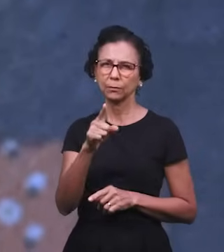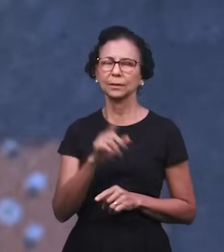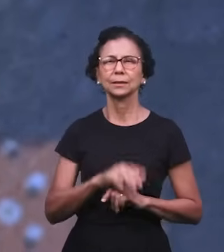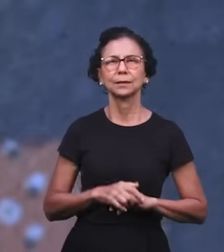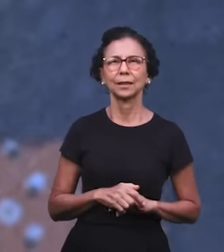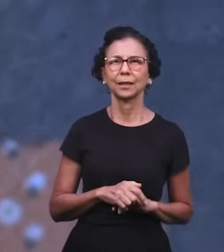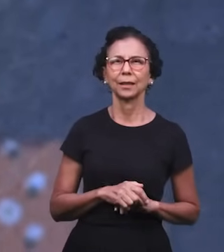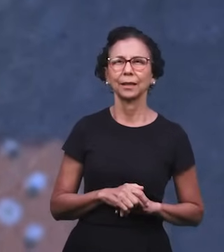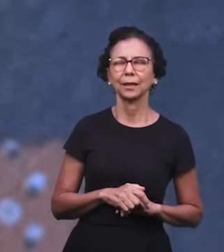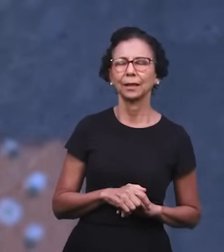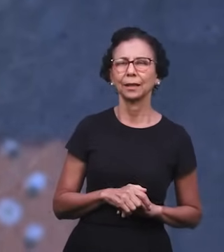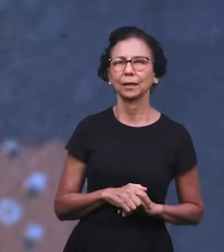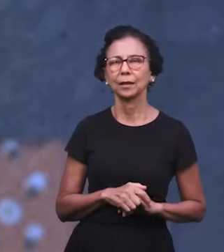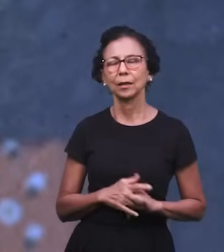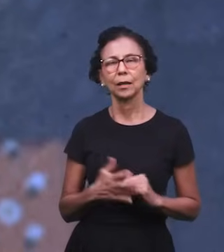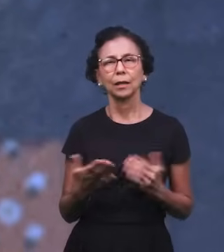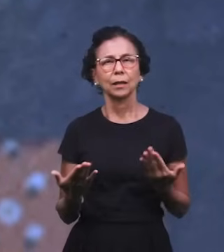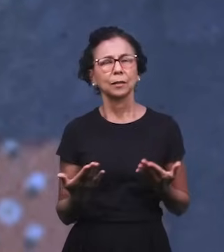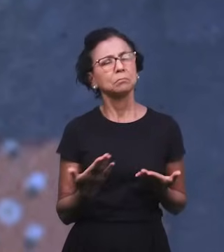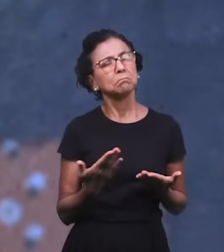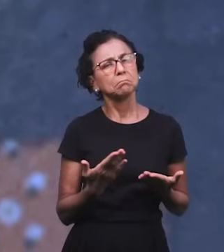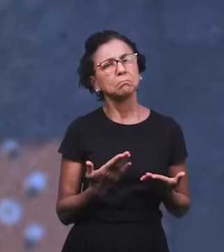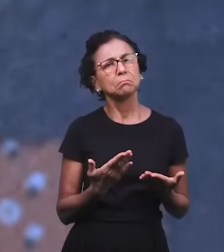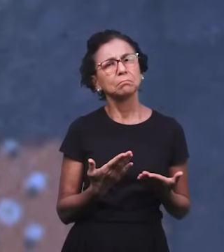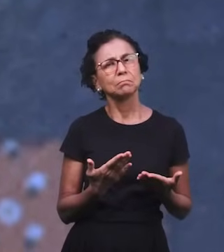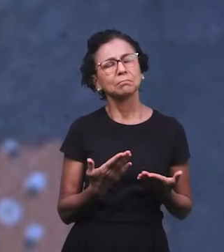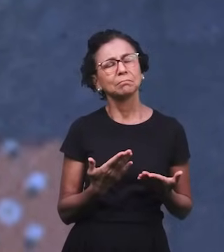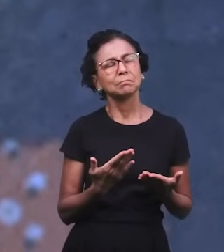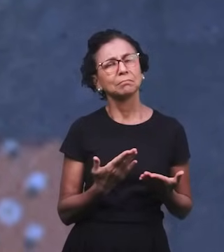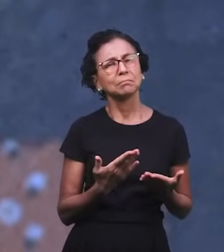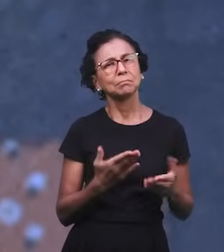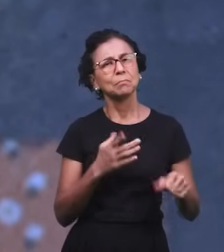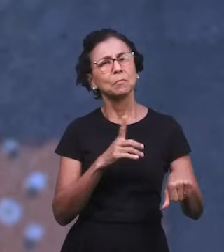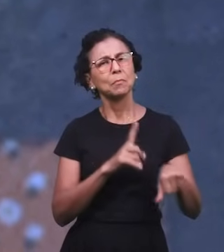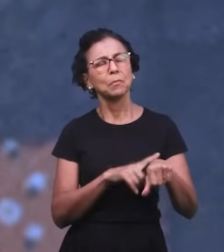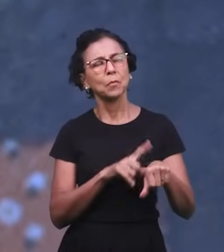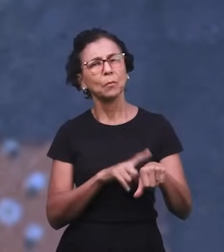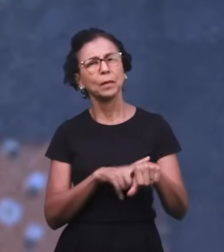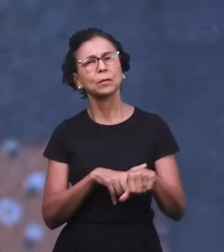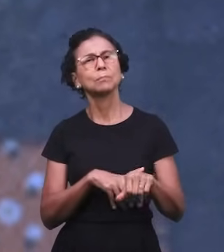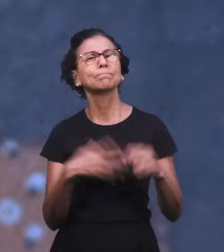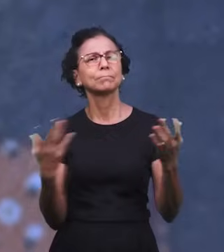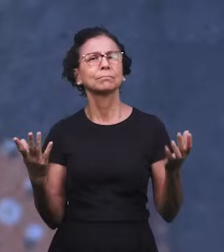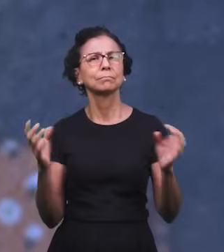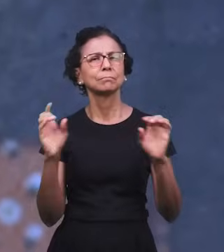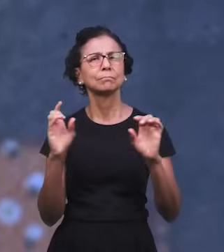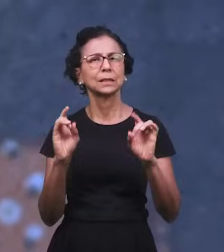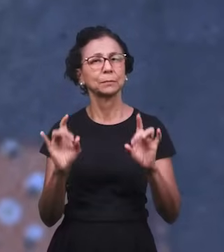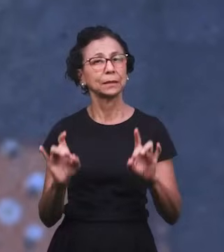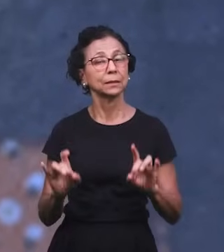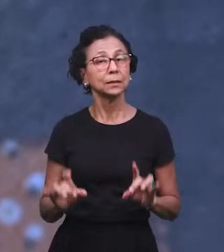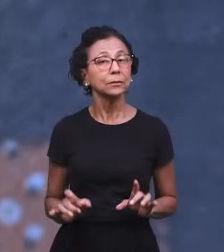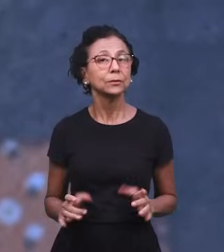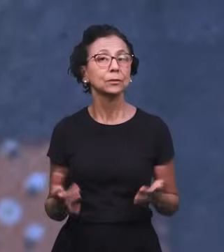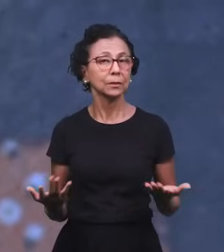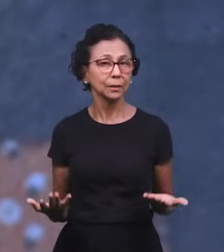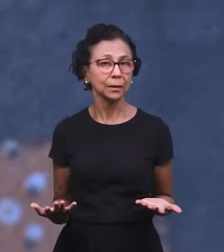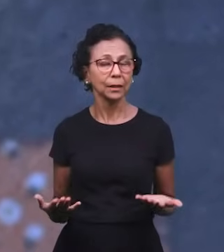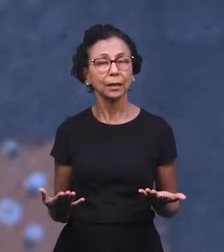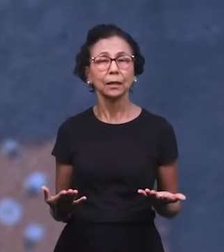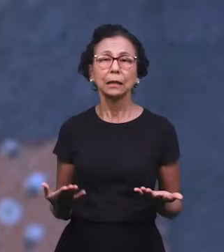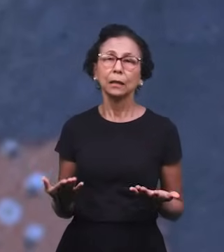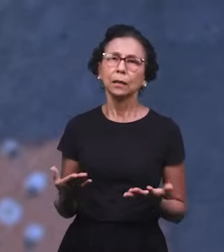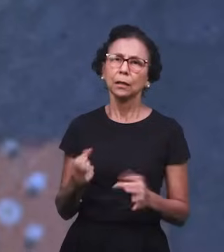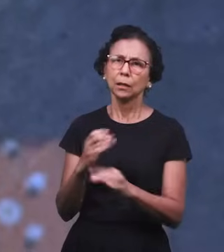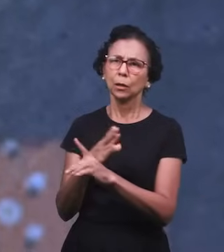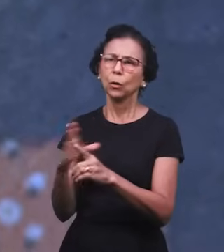culto já é uma bênção, mas o Senhor tem nos dado a alegria de termos meios, um sistema multiplataformas, para